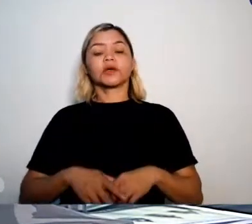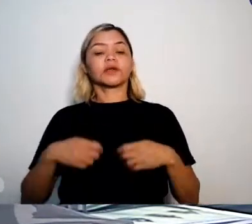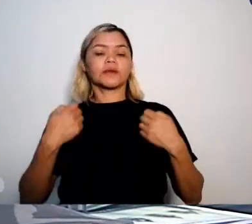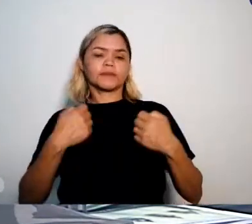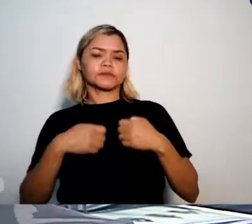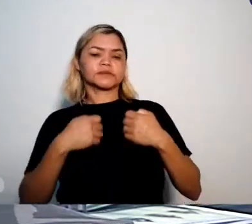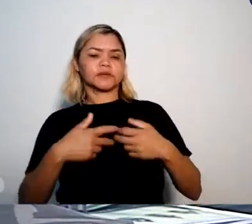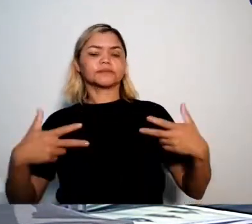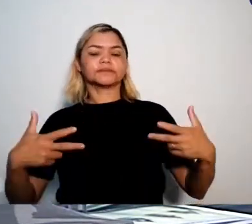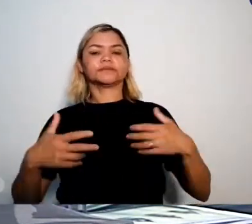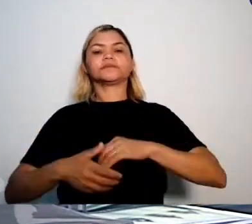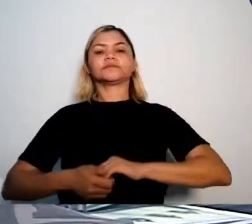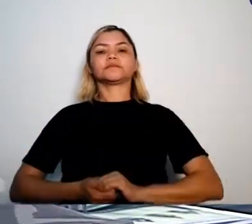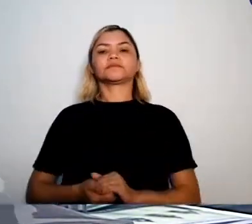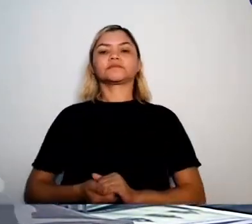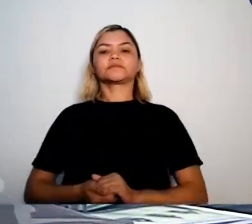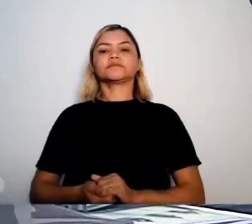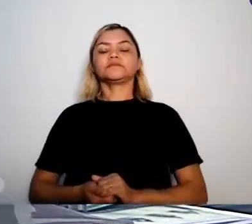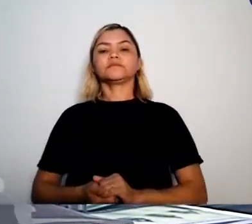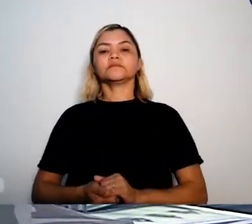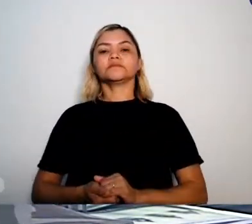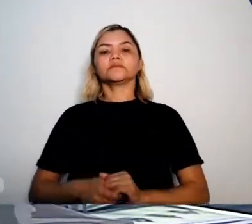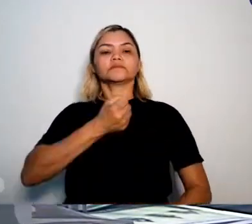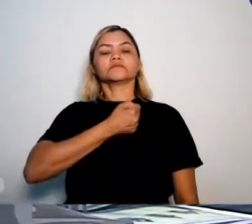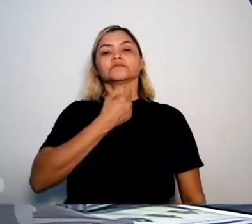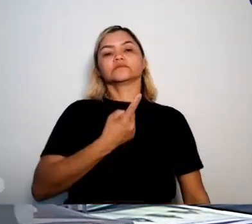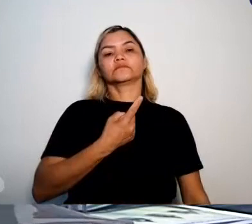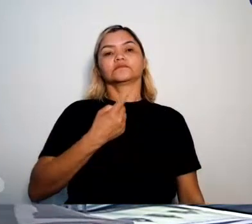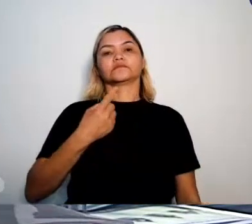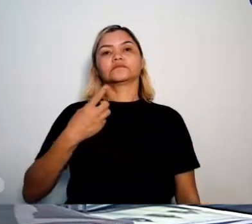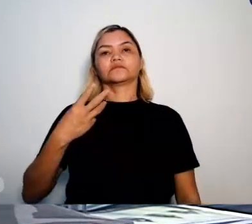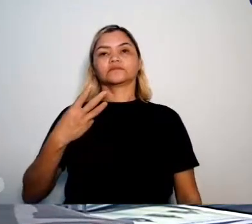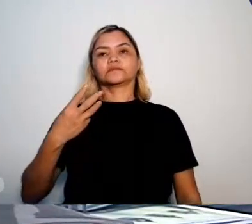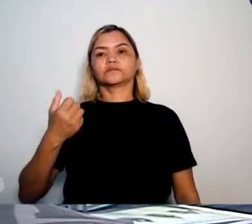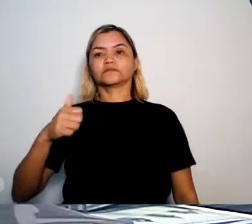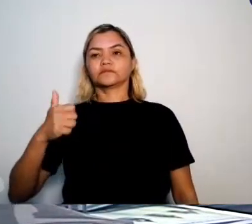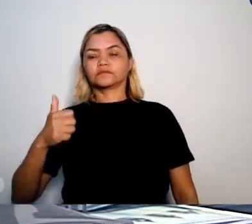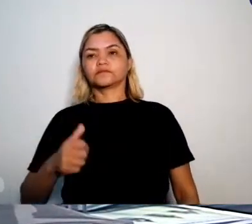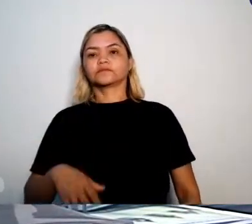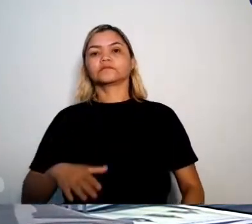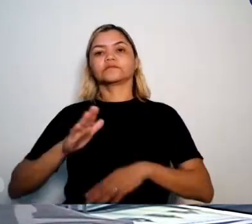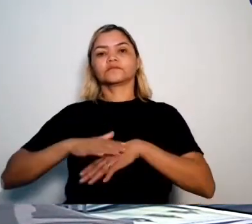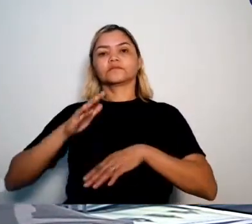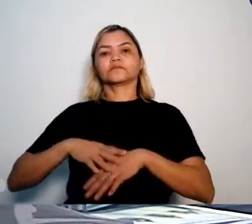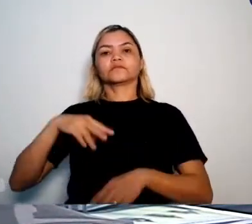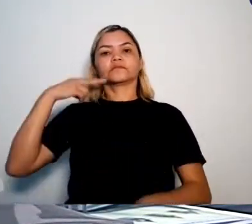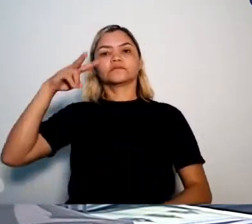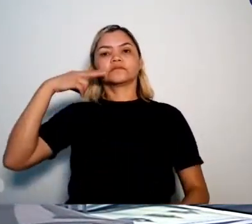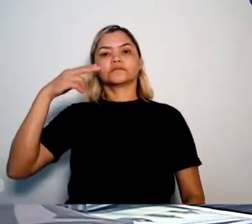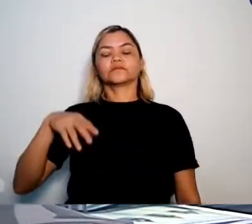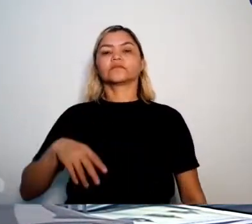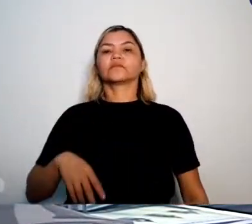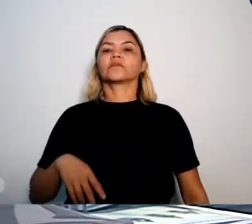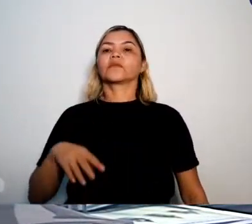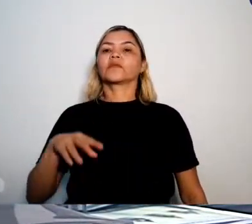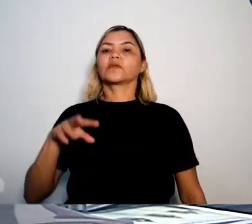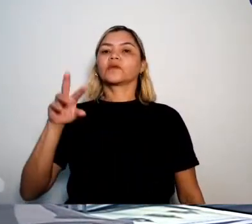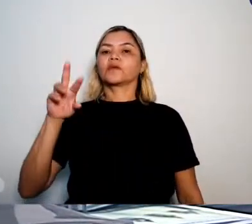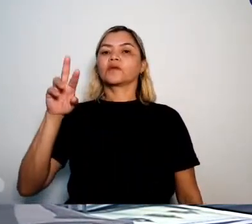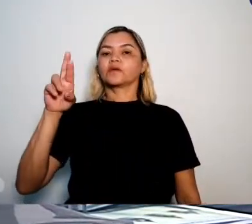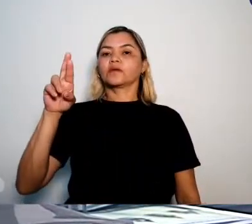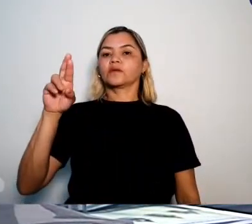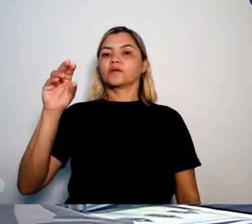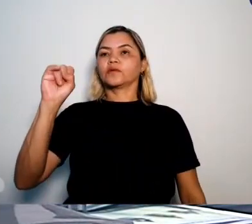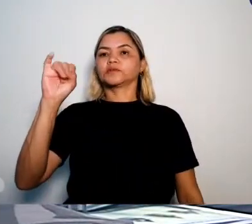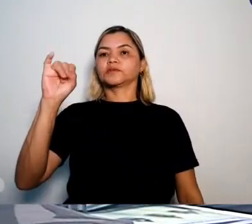necessárias. Número 1311, de autoria da vereadora Rosiello, ao prefeito